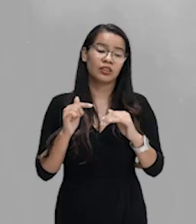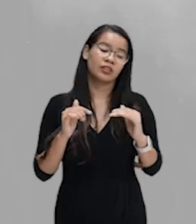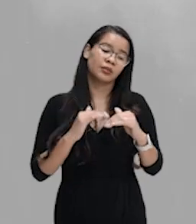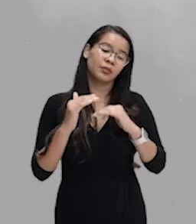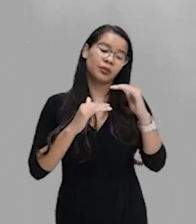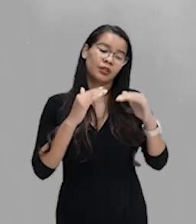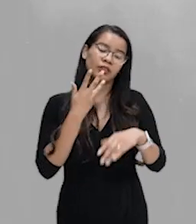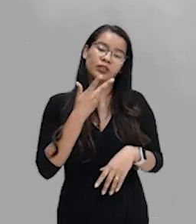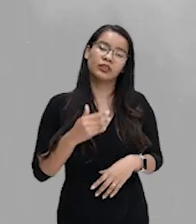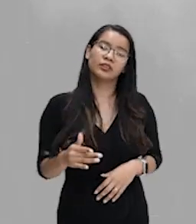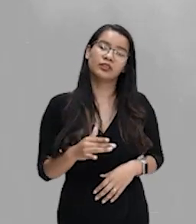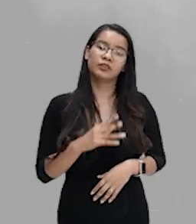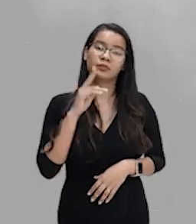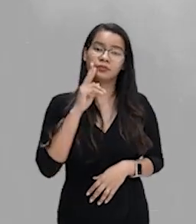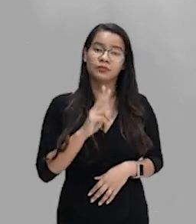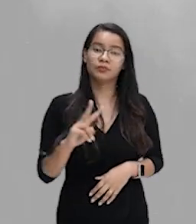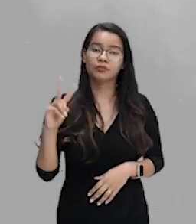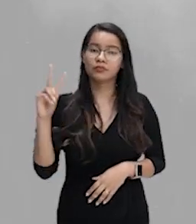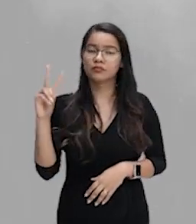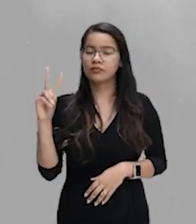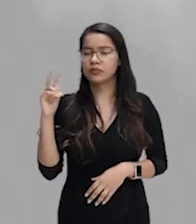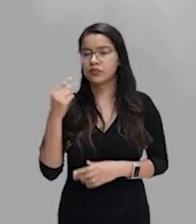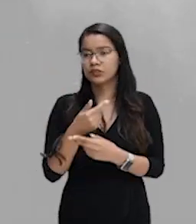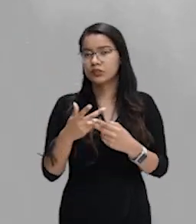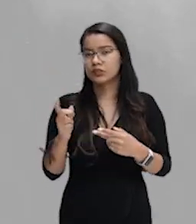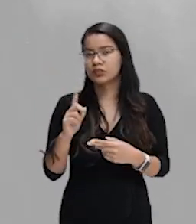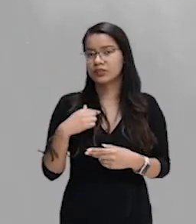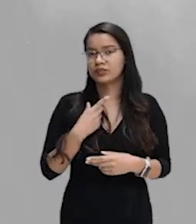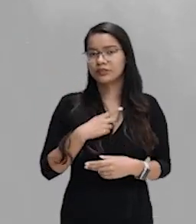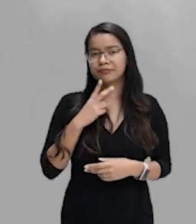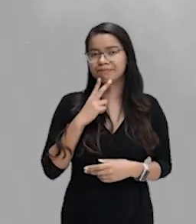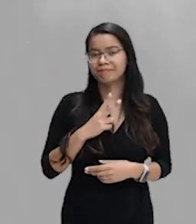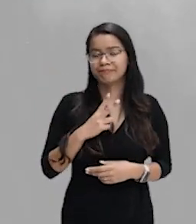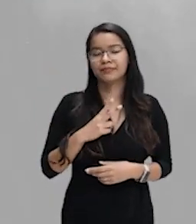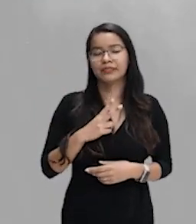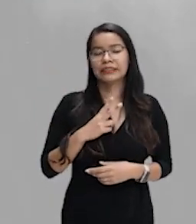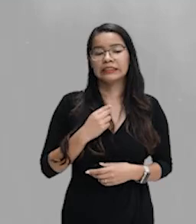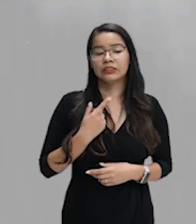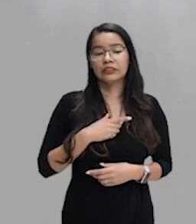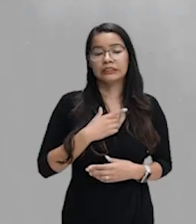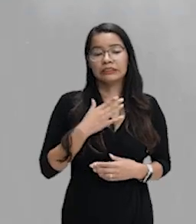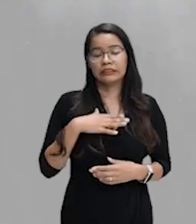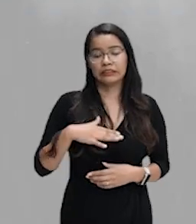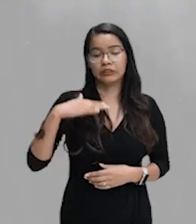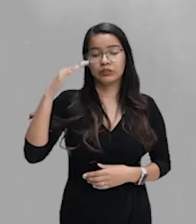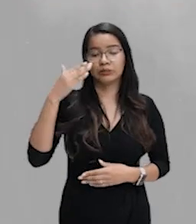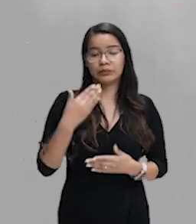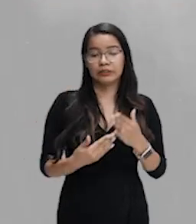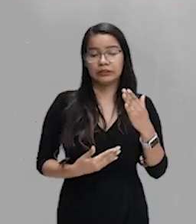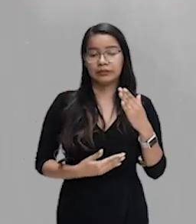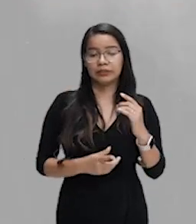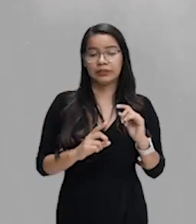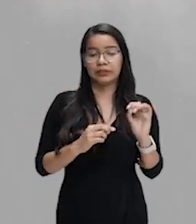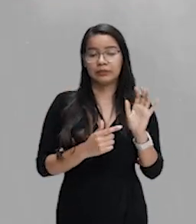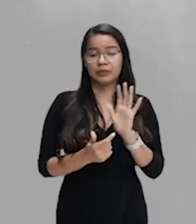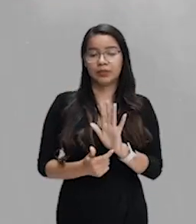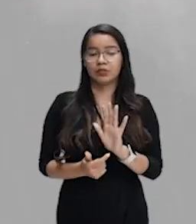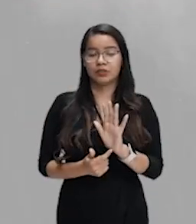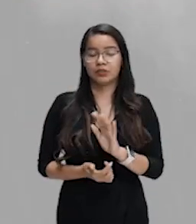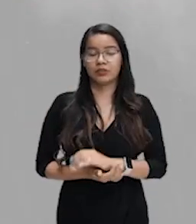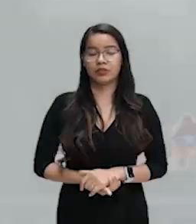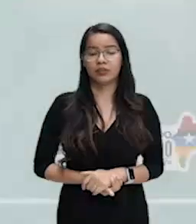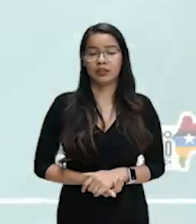processo da criança em olhar o lúdico que a gente perde, ele transpõe, na imagem.